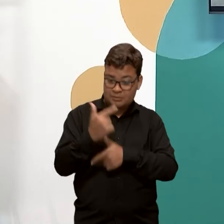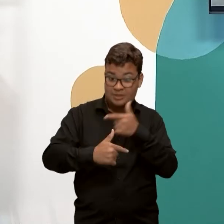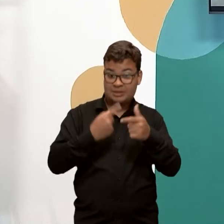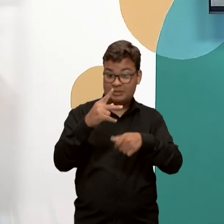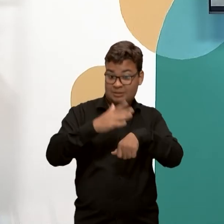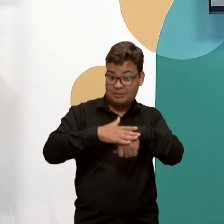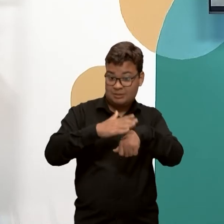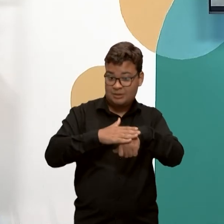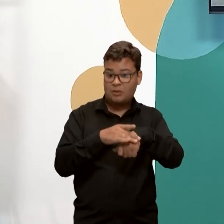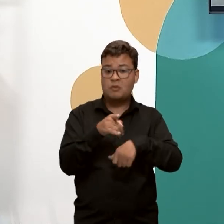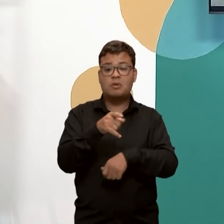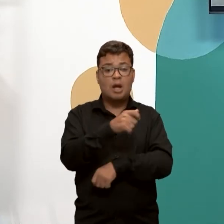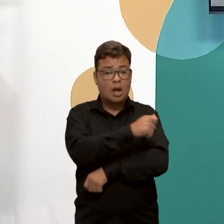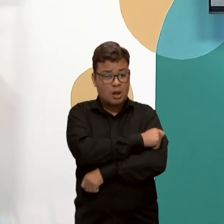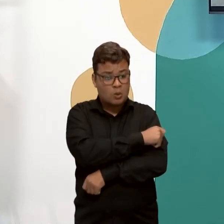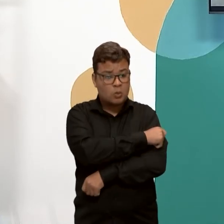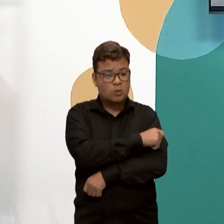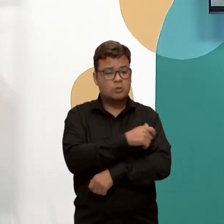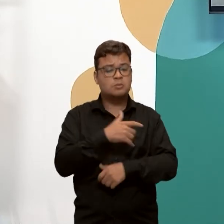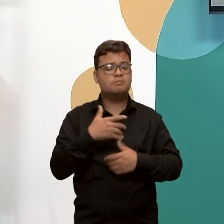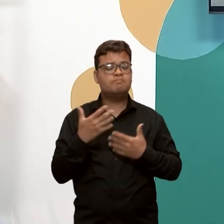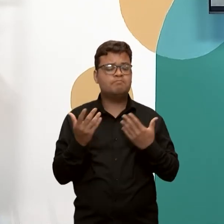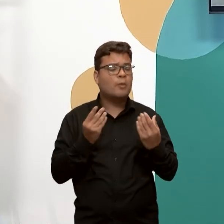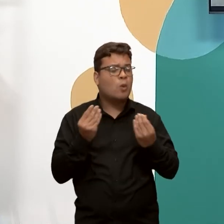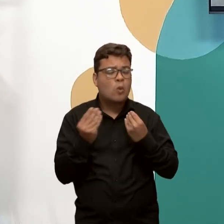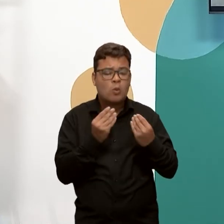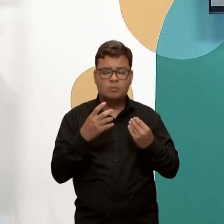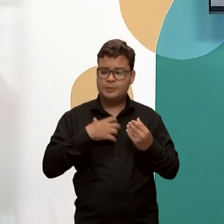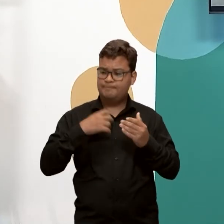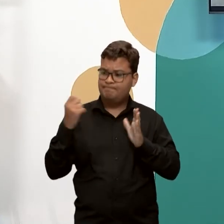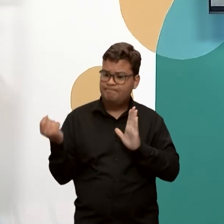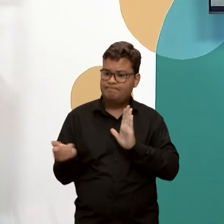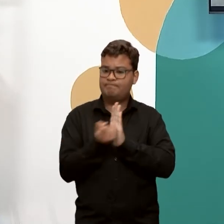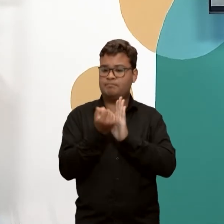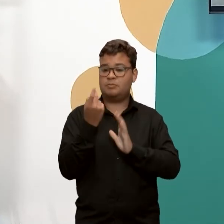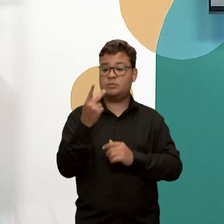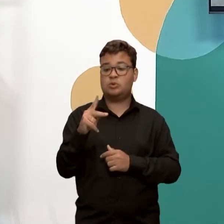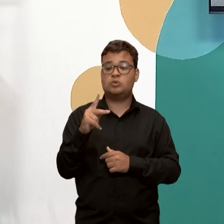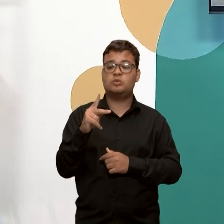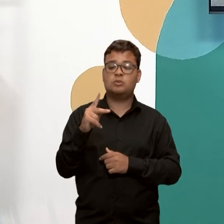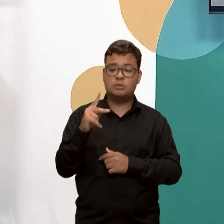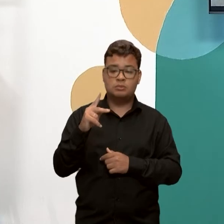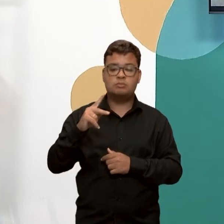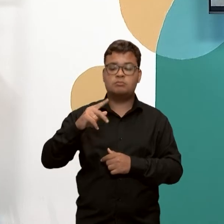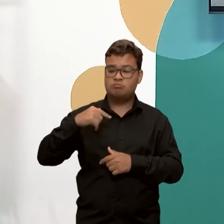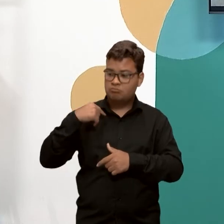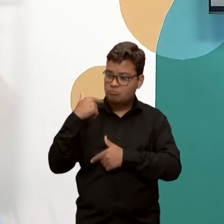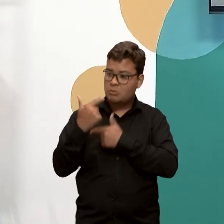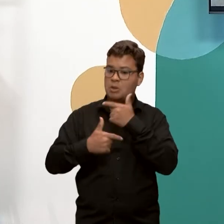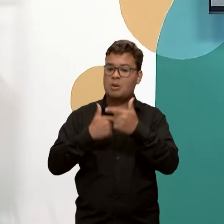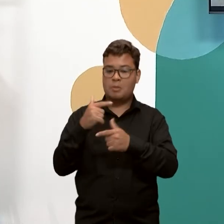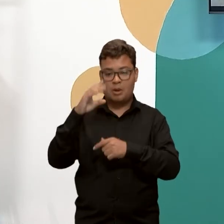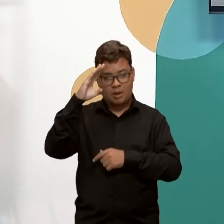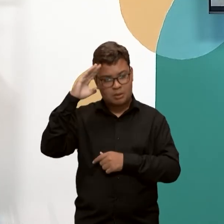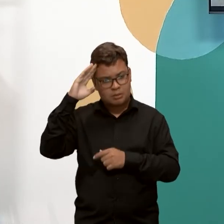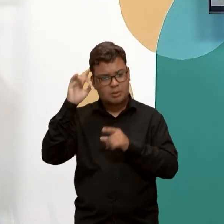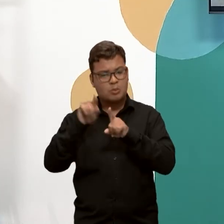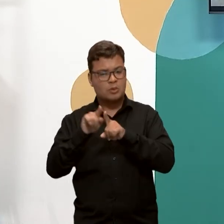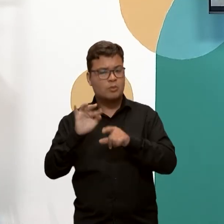você ainda estudante, né? Como é que isso marca a sua carreira acadêmica e futura carreira profissional